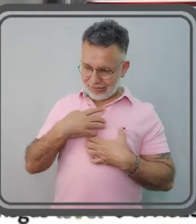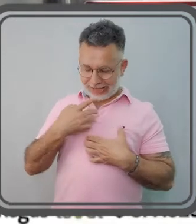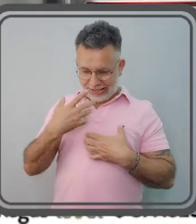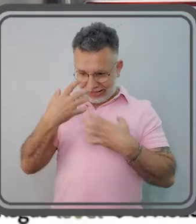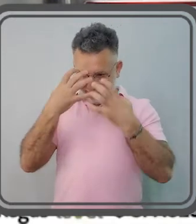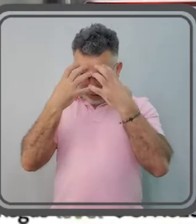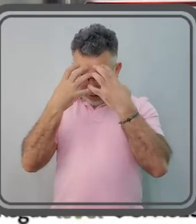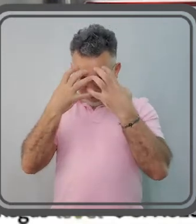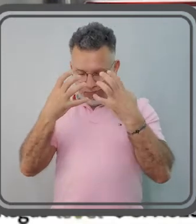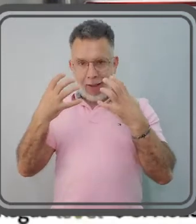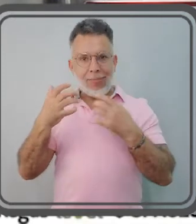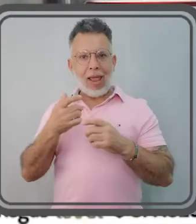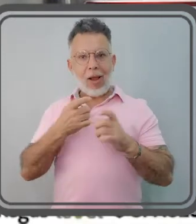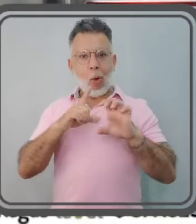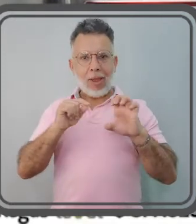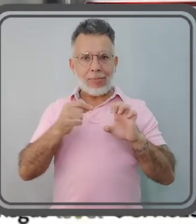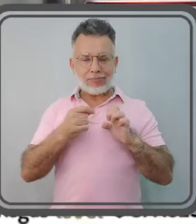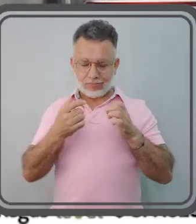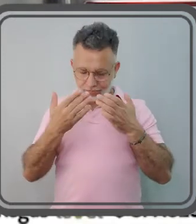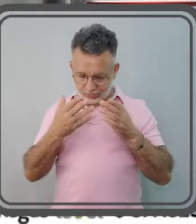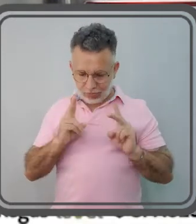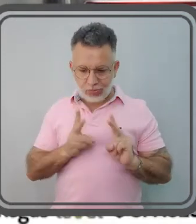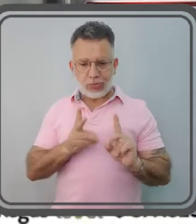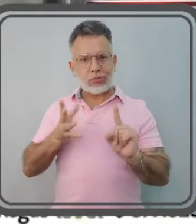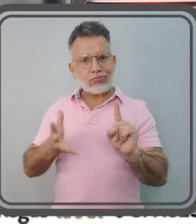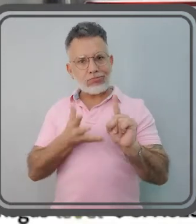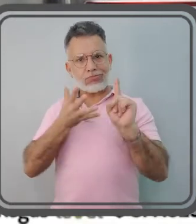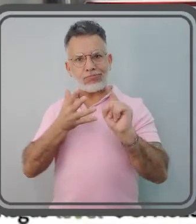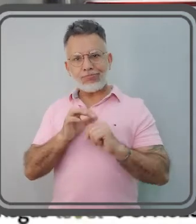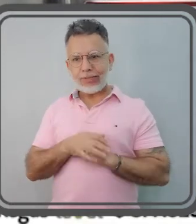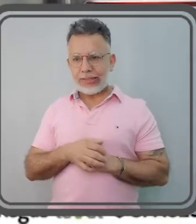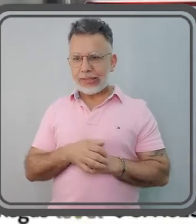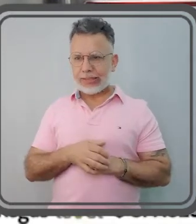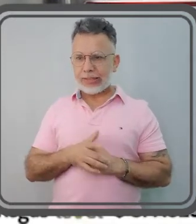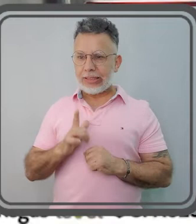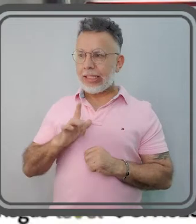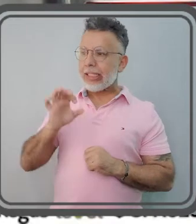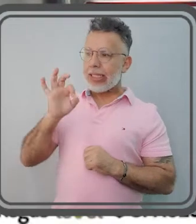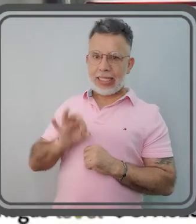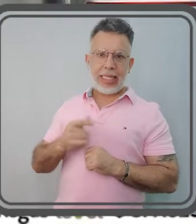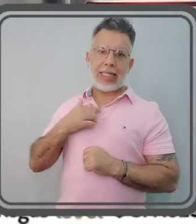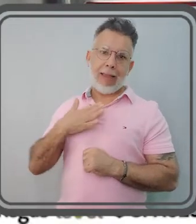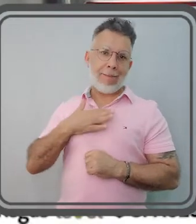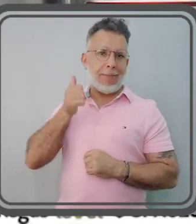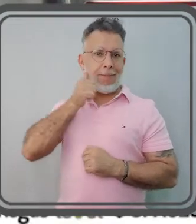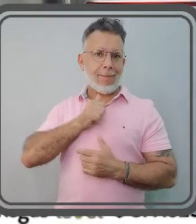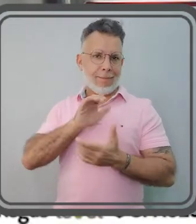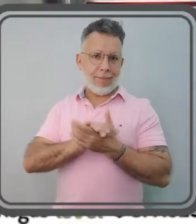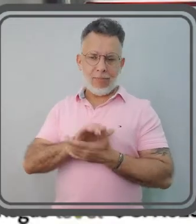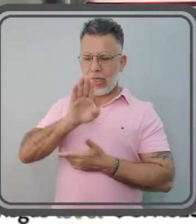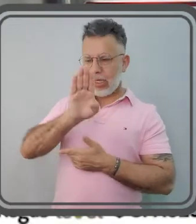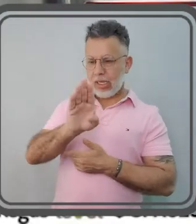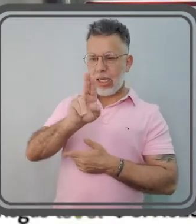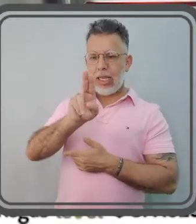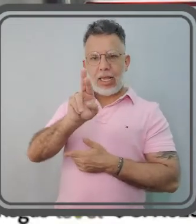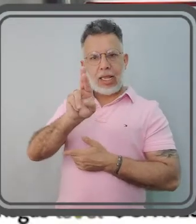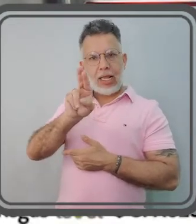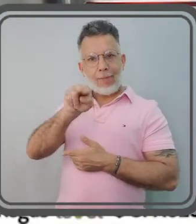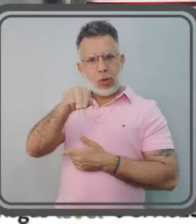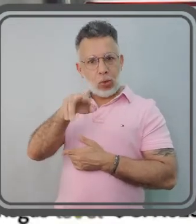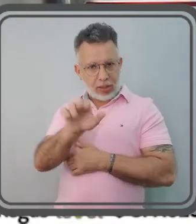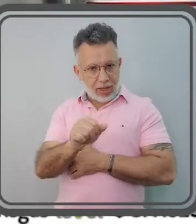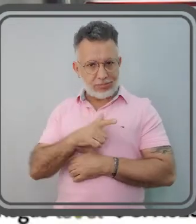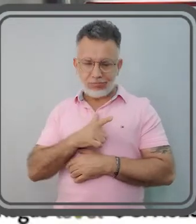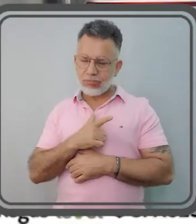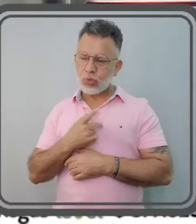Cara, sem dúvida nenhuma é a Bruna, né? A Bruna, eu acho que é mútuo isso, né? Um ajuda o outro no momento que não está mais para baixo,